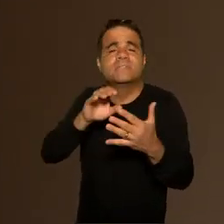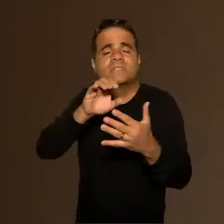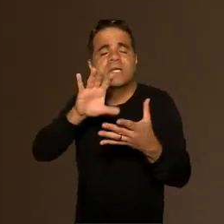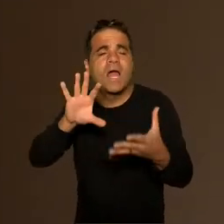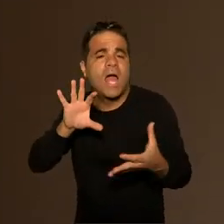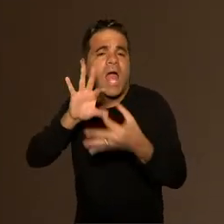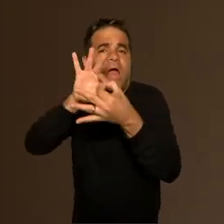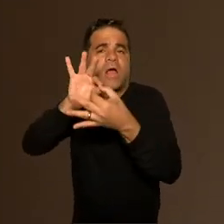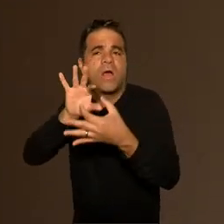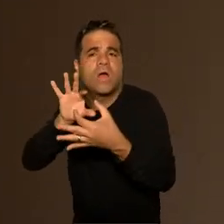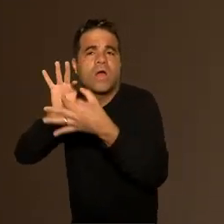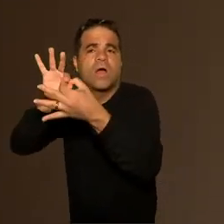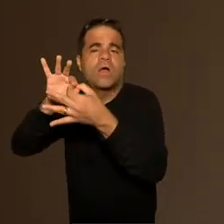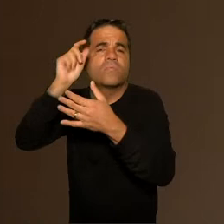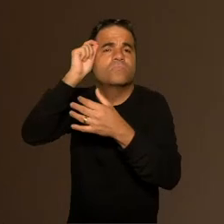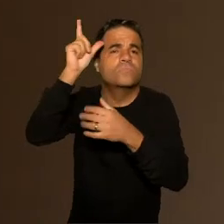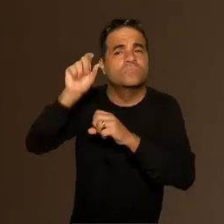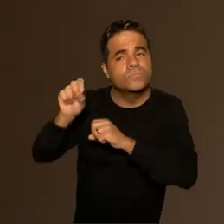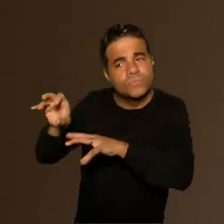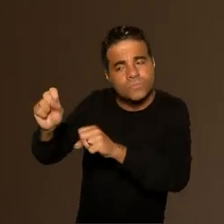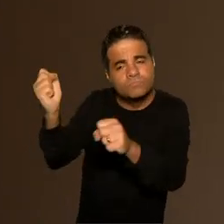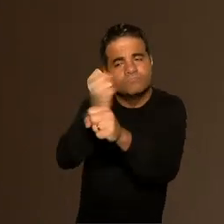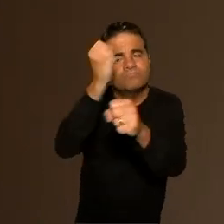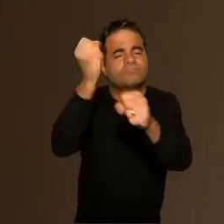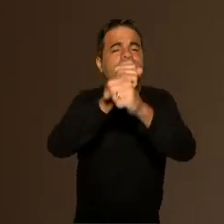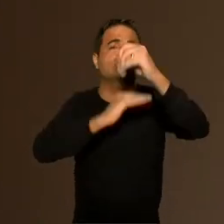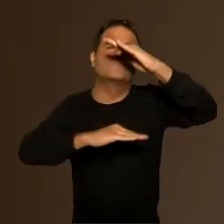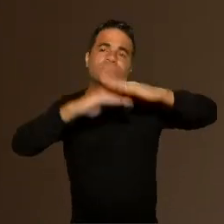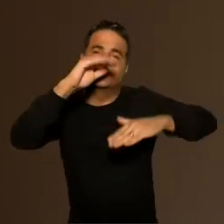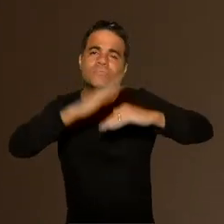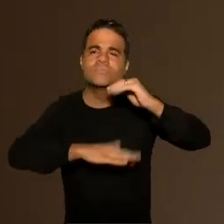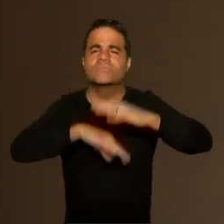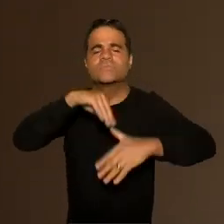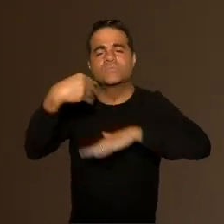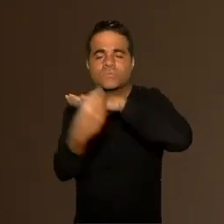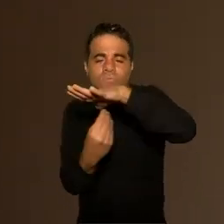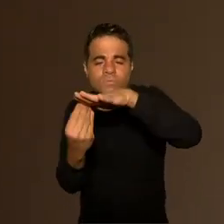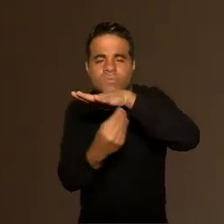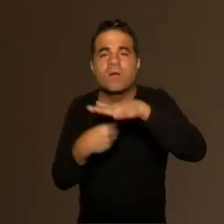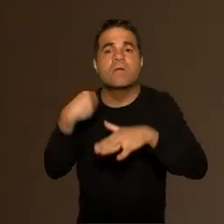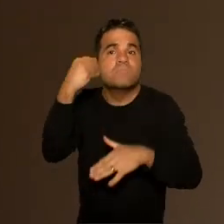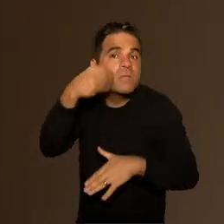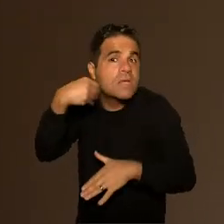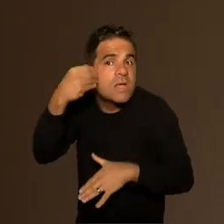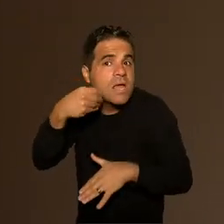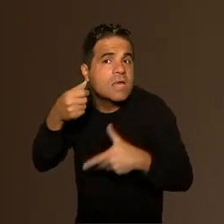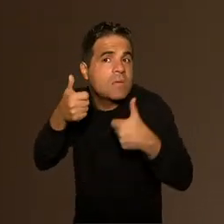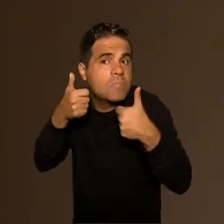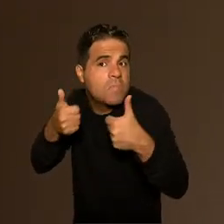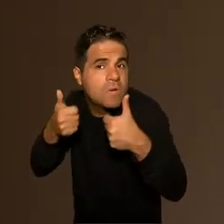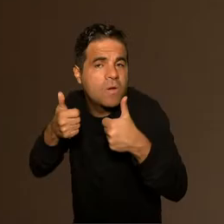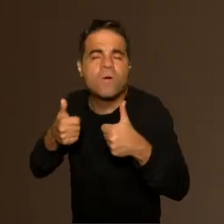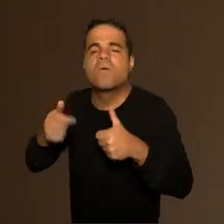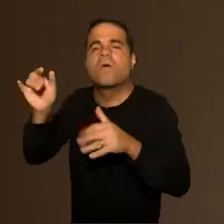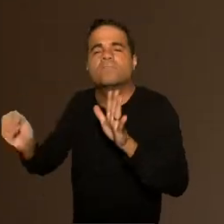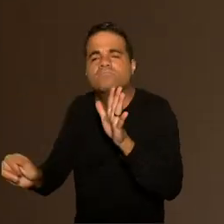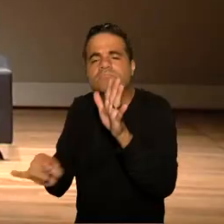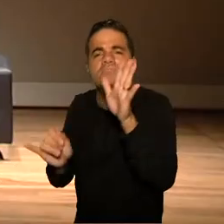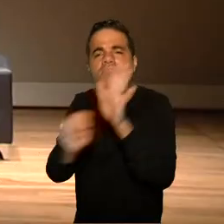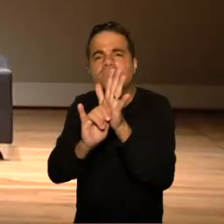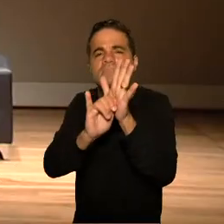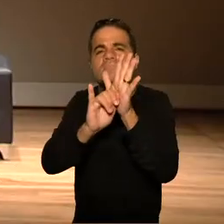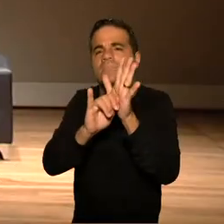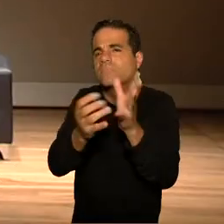elos entre a cultura e a educação na construção de conhecimento de repertório de experiências né da nossa identidade